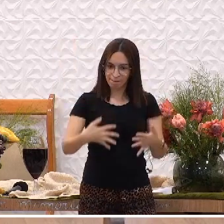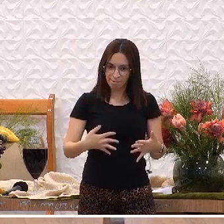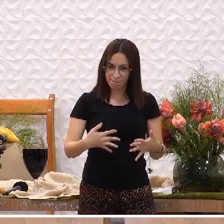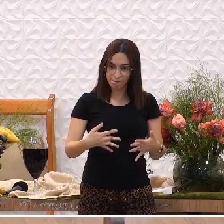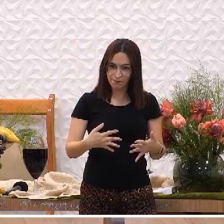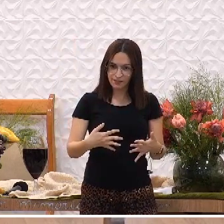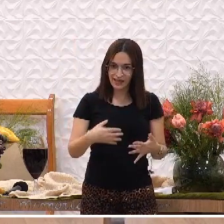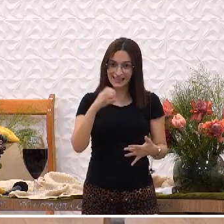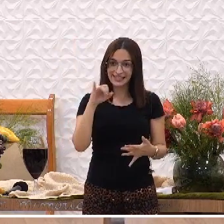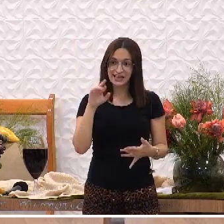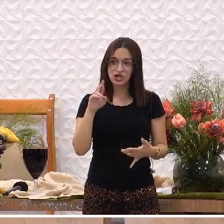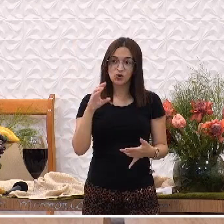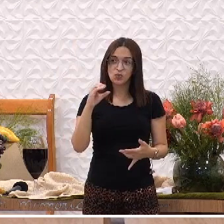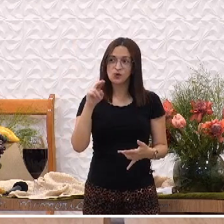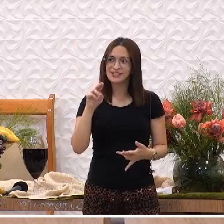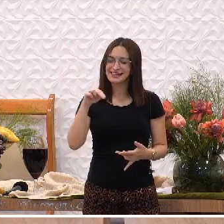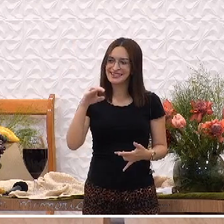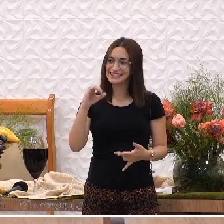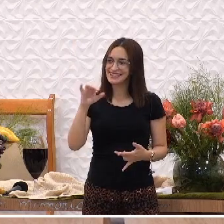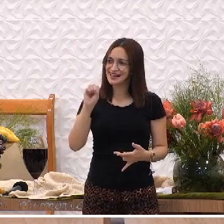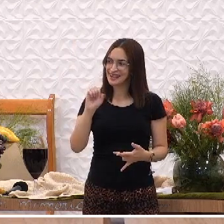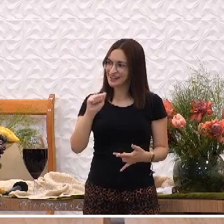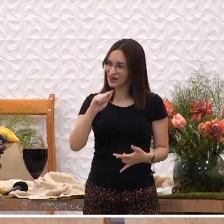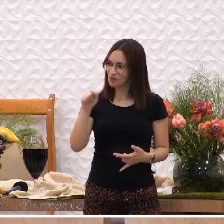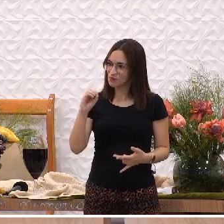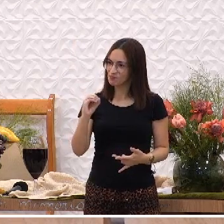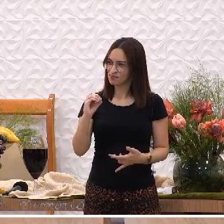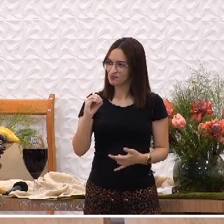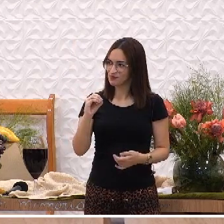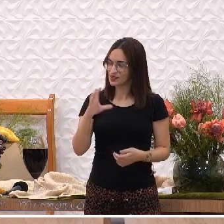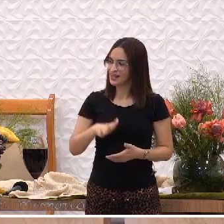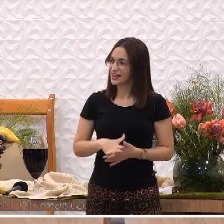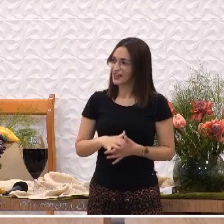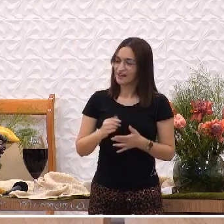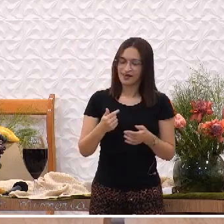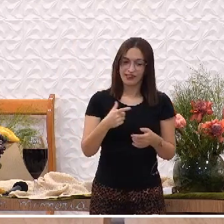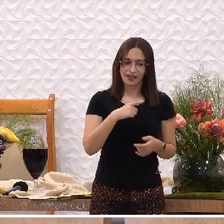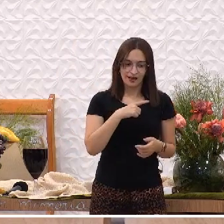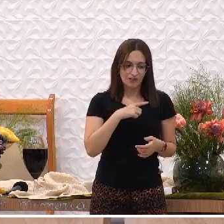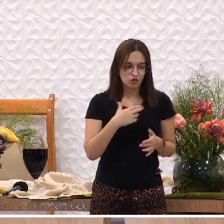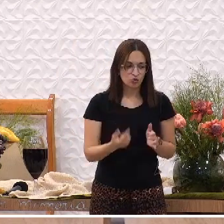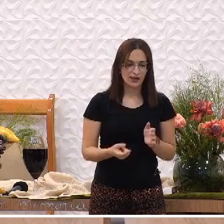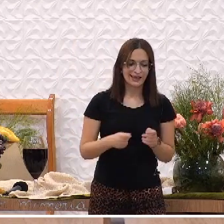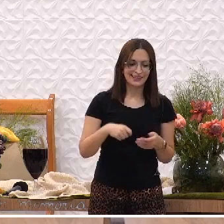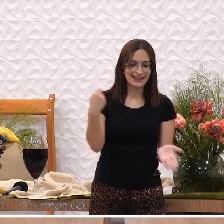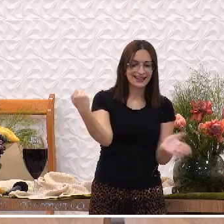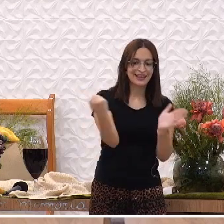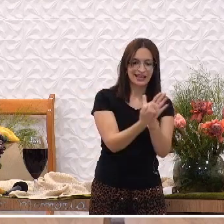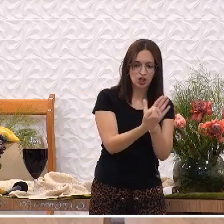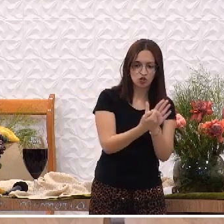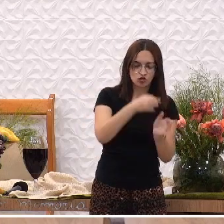selo da justiça da fé. Diz o seguinte: e Abraão recebeu o sinal da circuncisão como selo da justiça da fé, que teve quando ainda